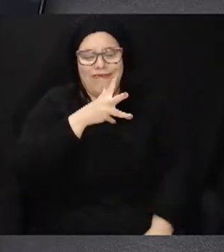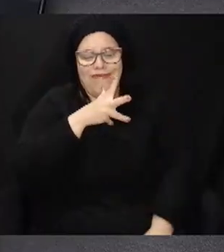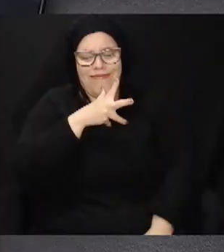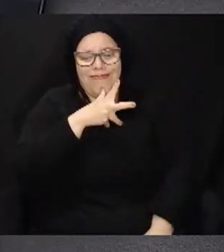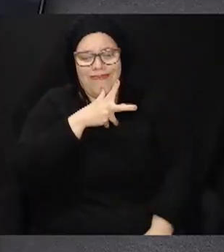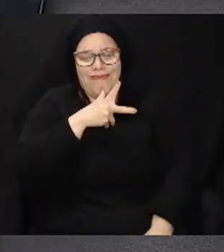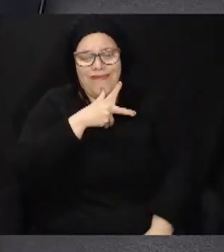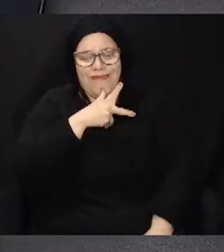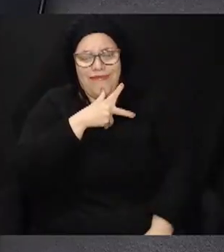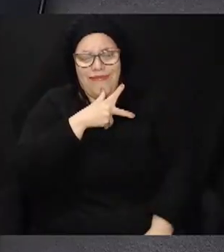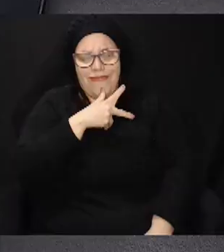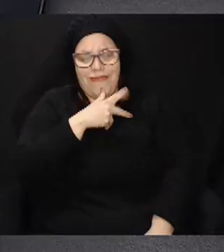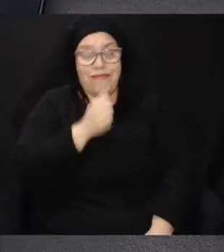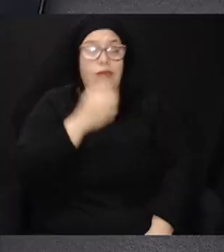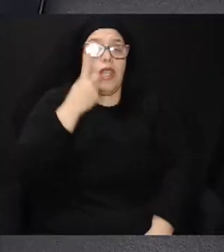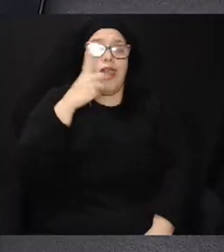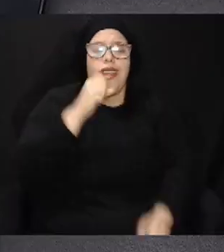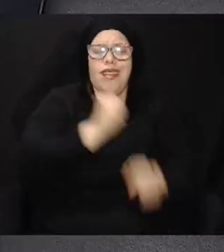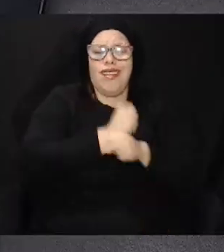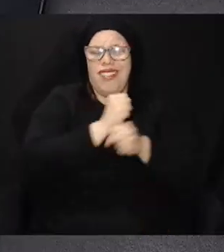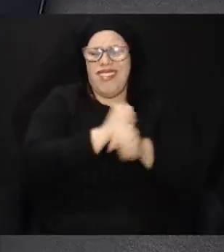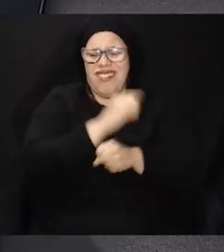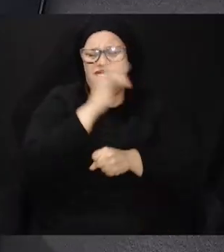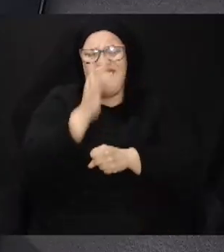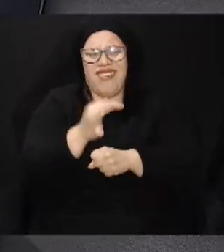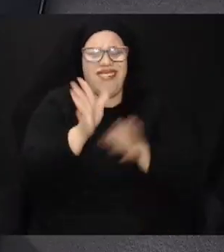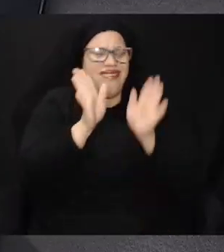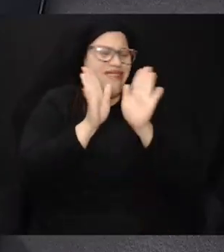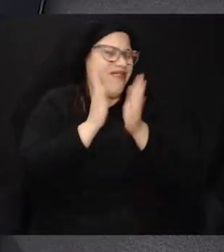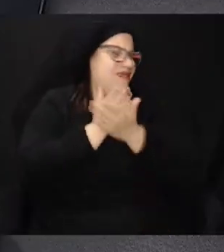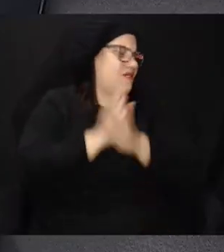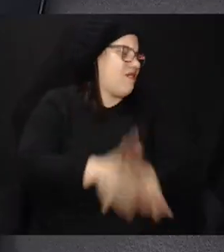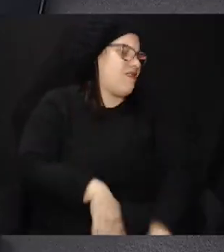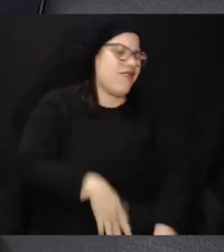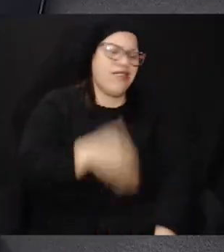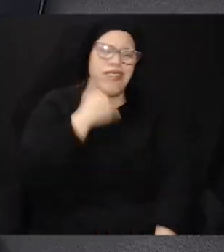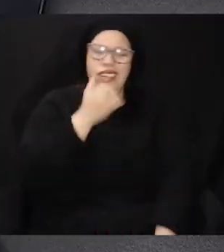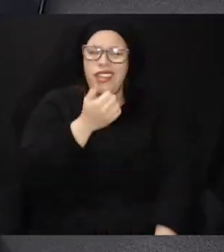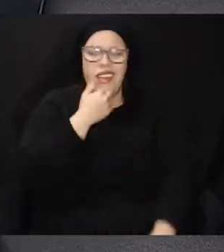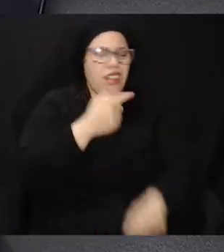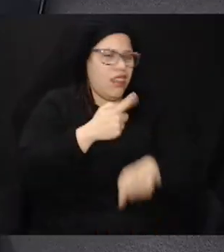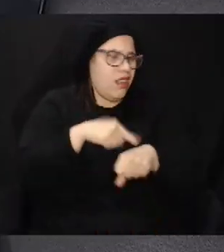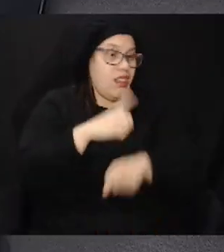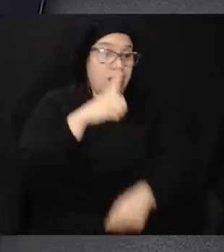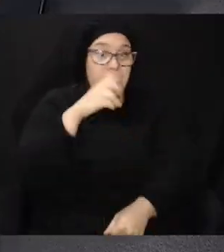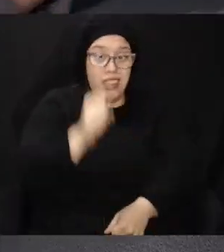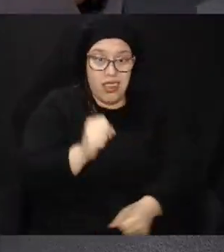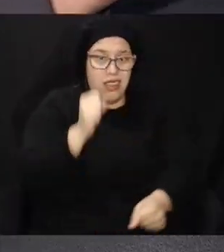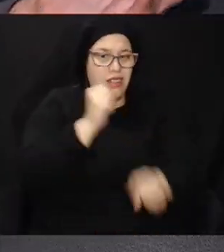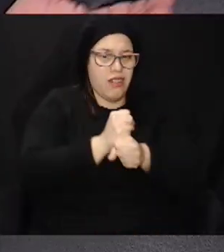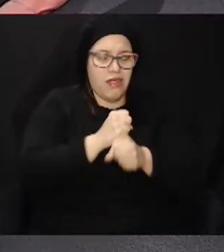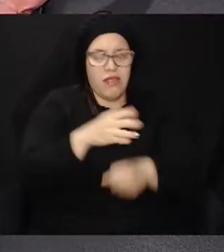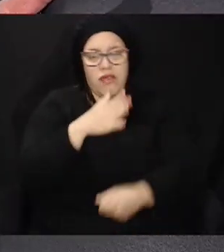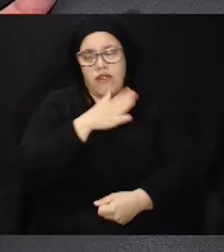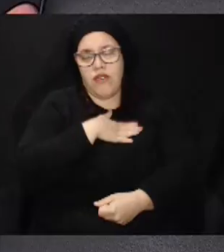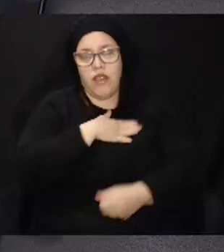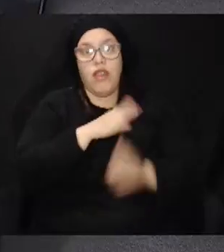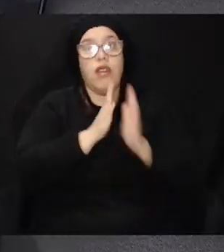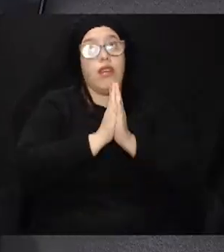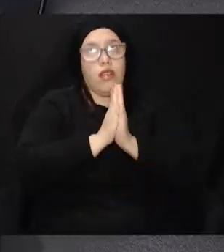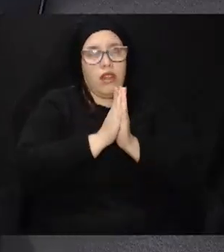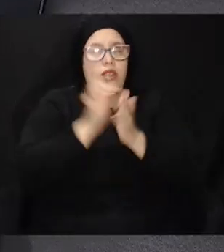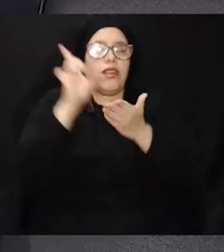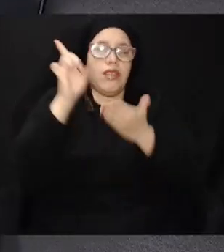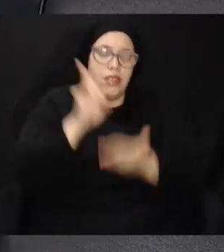olhar para isso daqui 10 anos, vai ser muito tarde. E a sociedade daqui a 10 anos, junto conosco, se Deus quiser, que estaremos